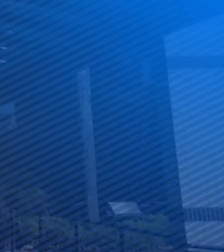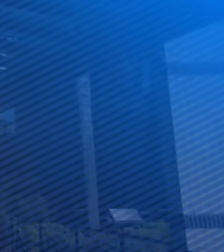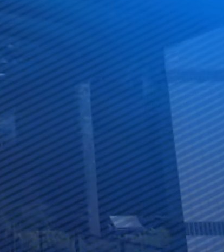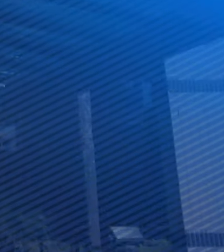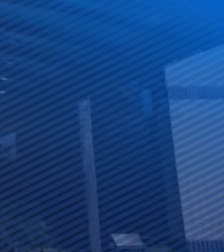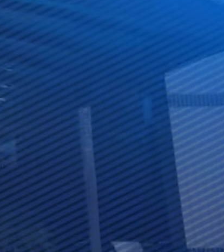sossegadamente